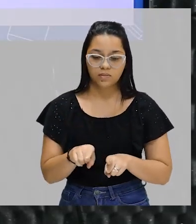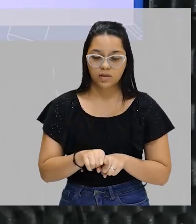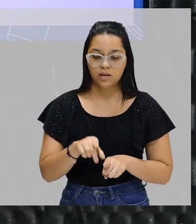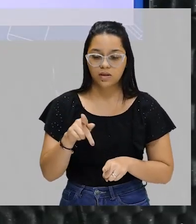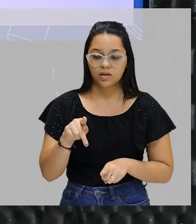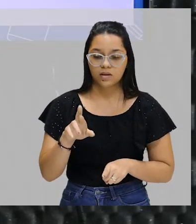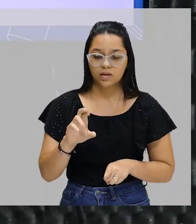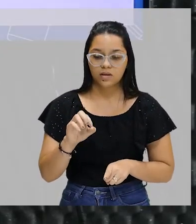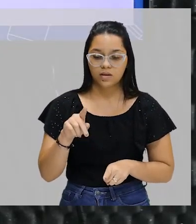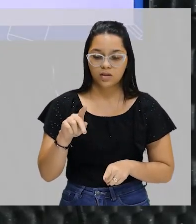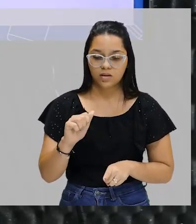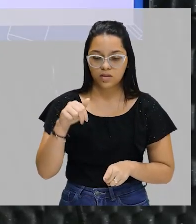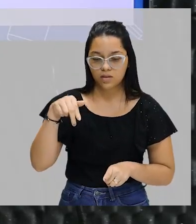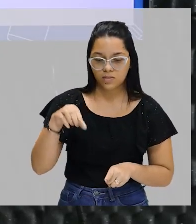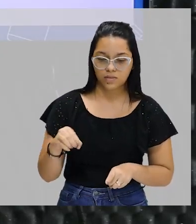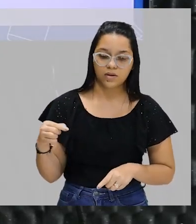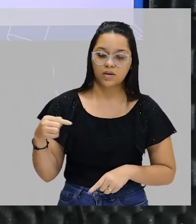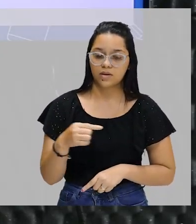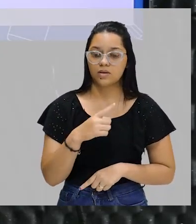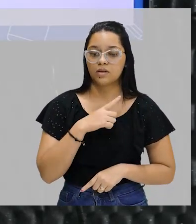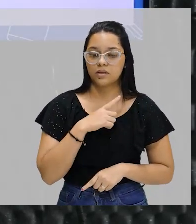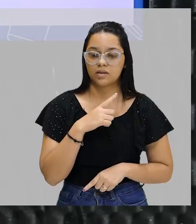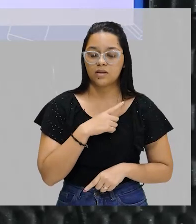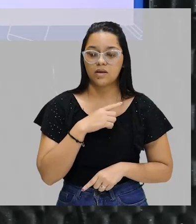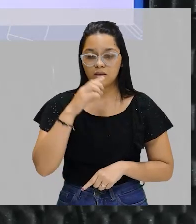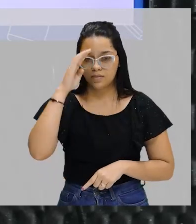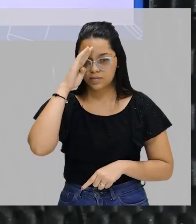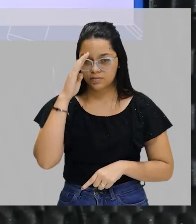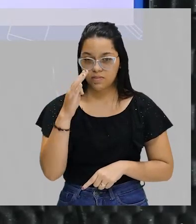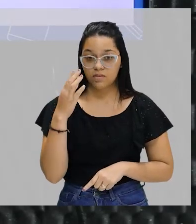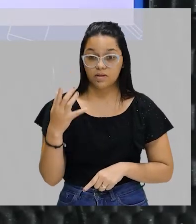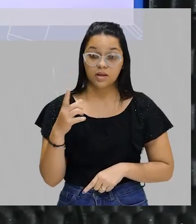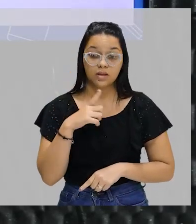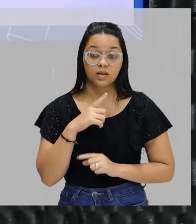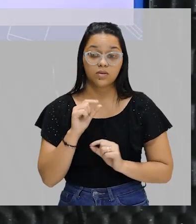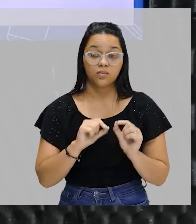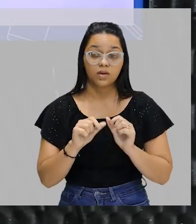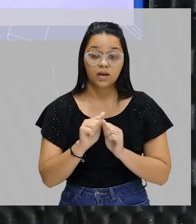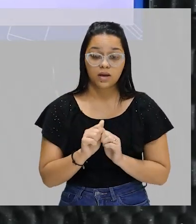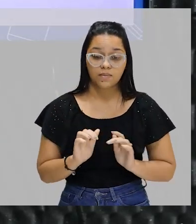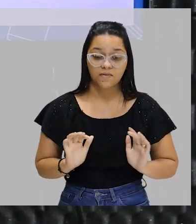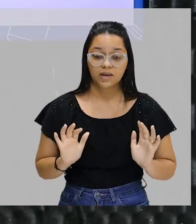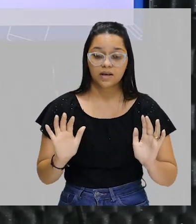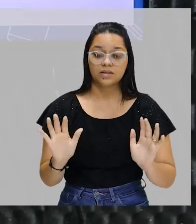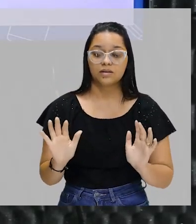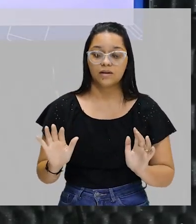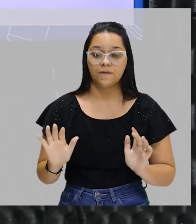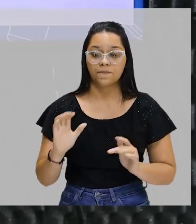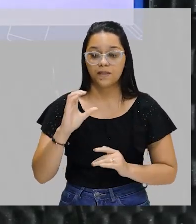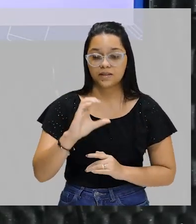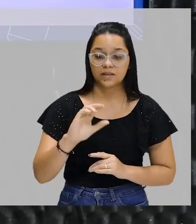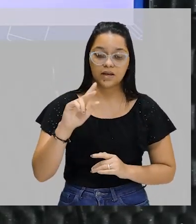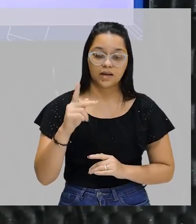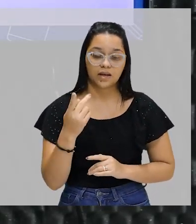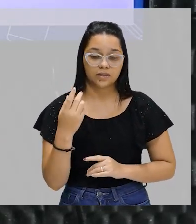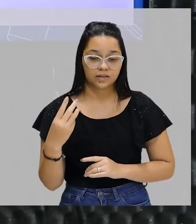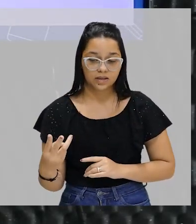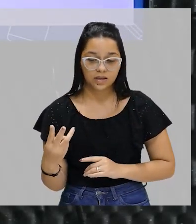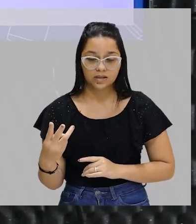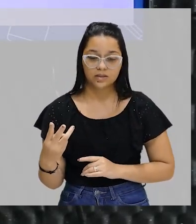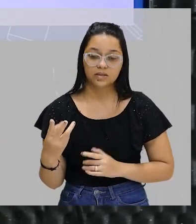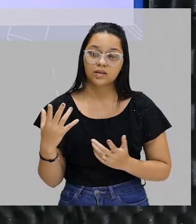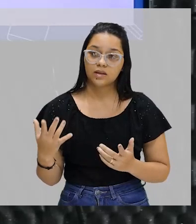propano. A essa cadeia principal, eu vou ter a ramificação CH3, que é